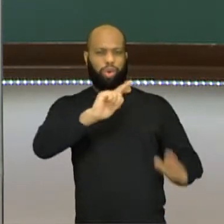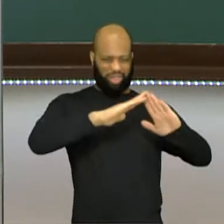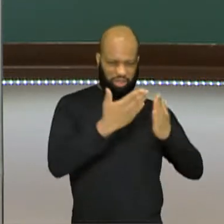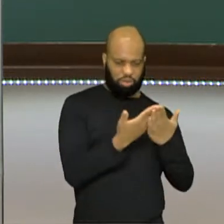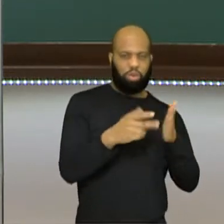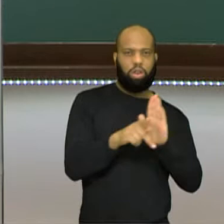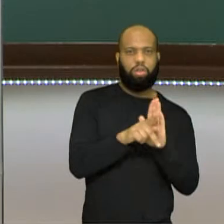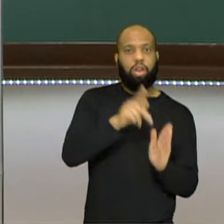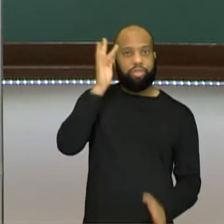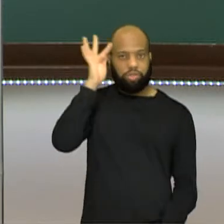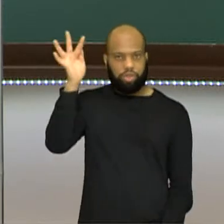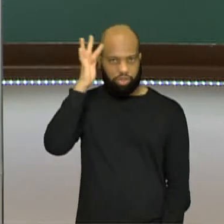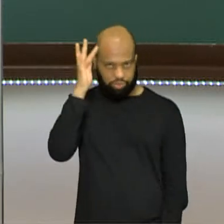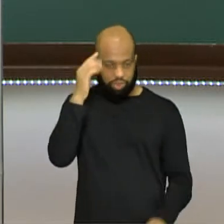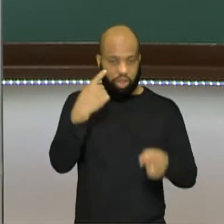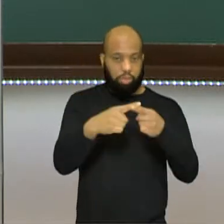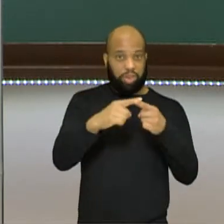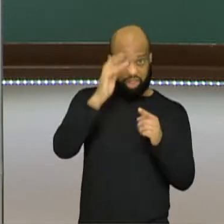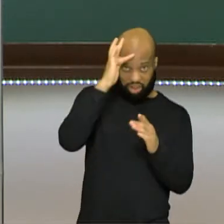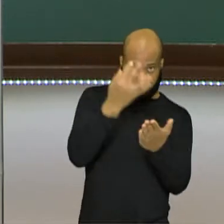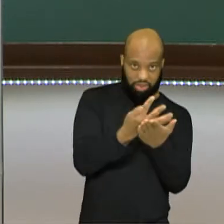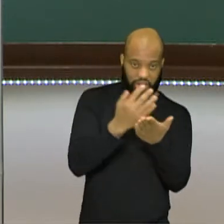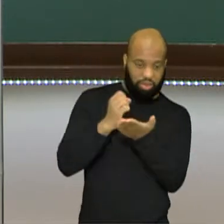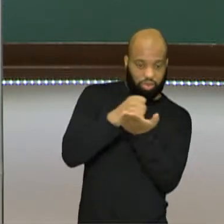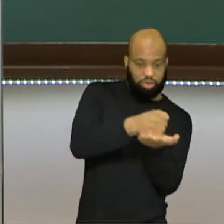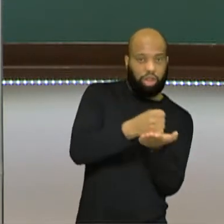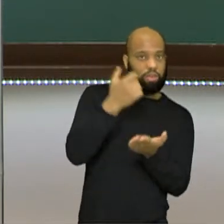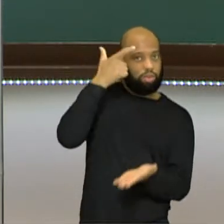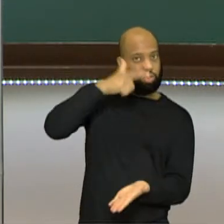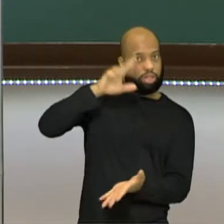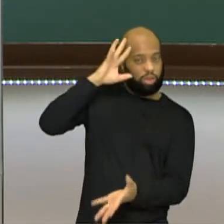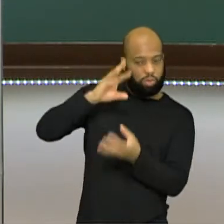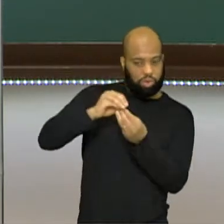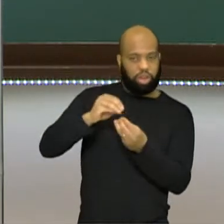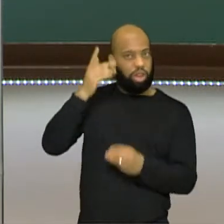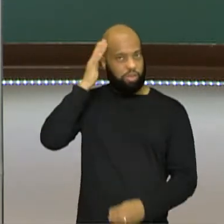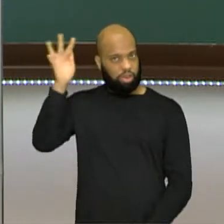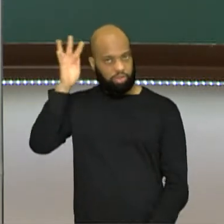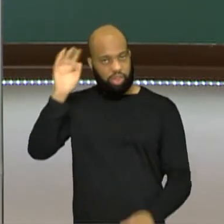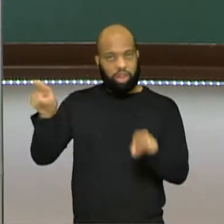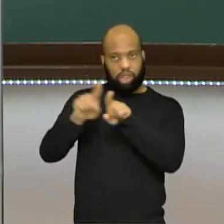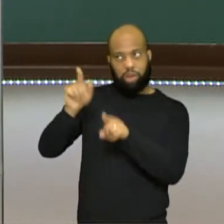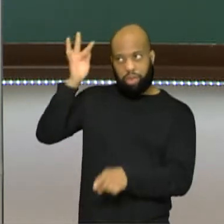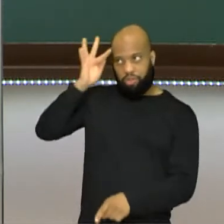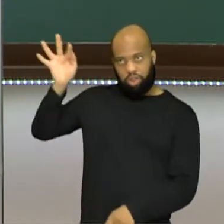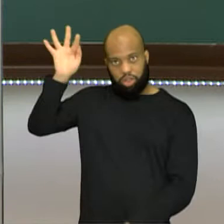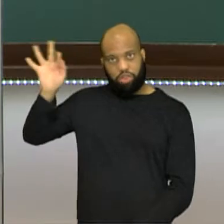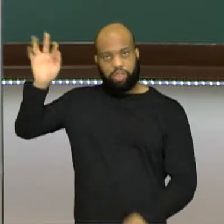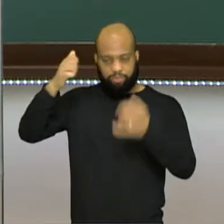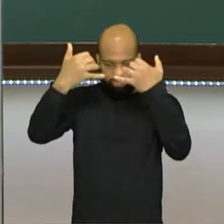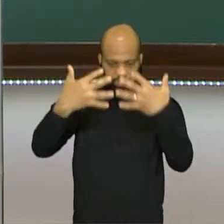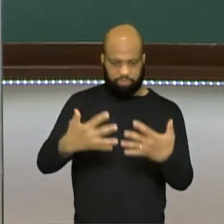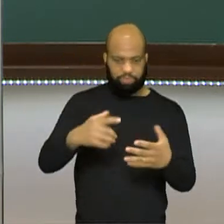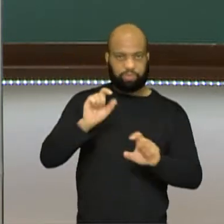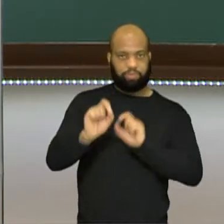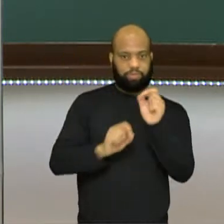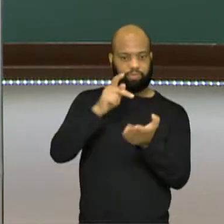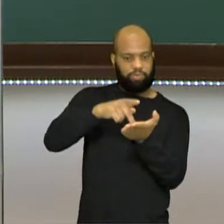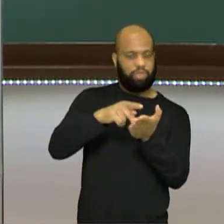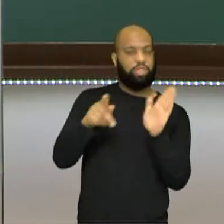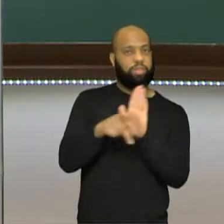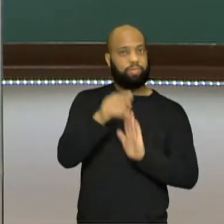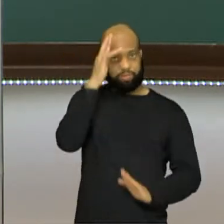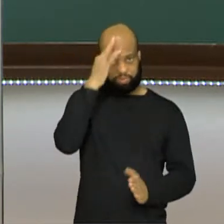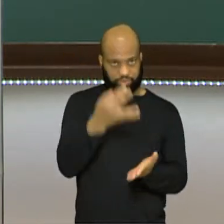fé auxiliava a compreensão da filosofia da mesma forma que a filosofia explicava as realidades da fé. Isso muito por